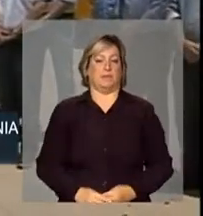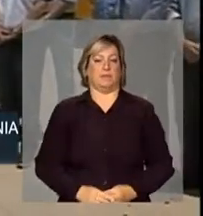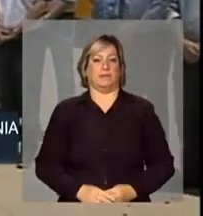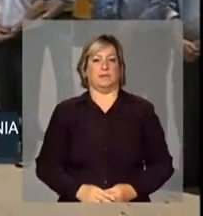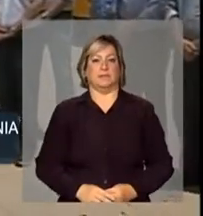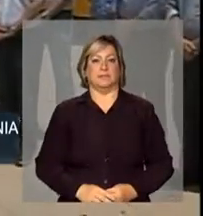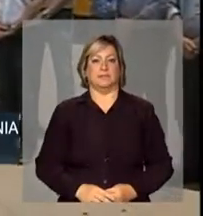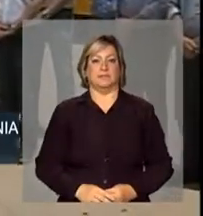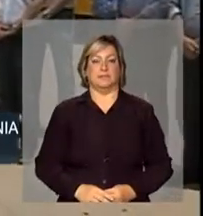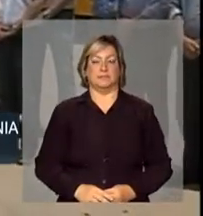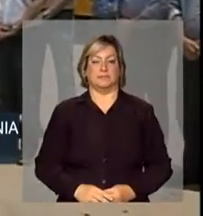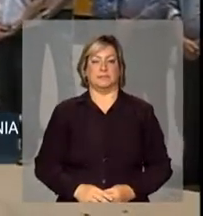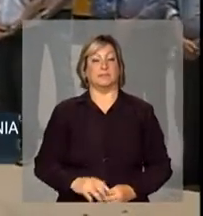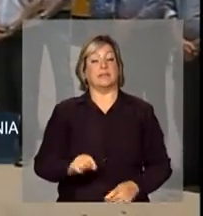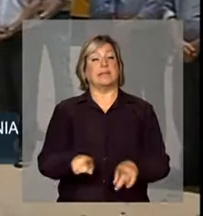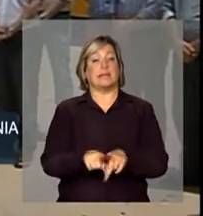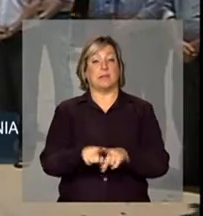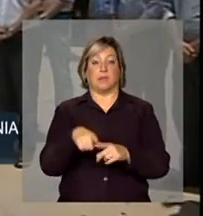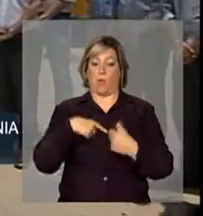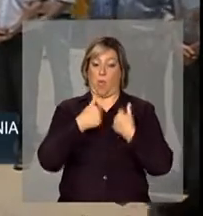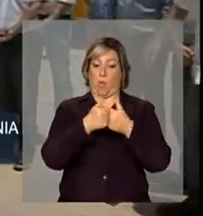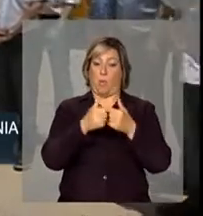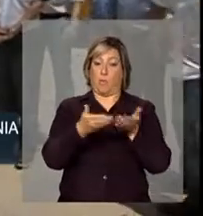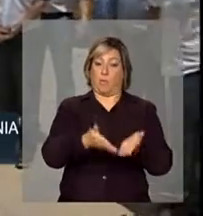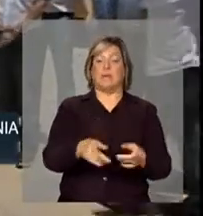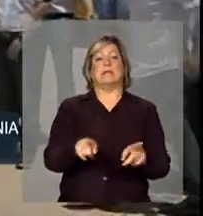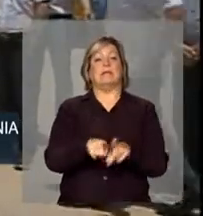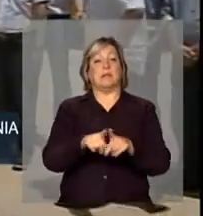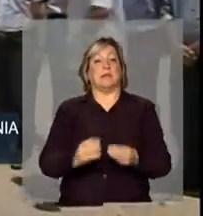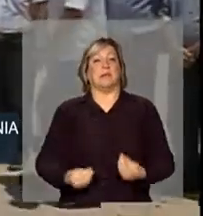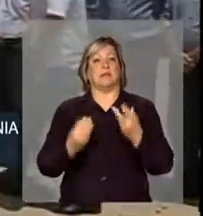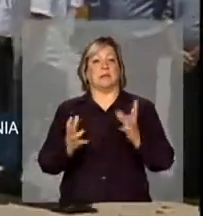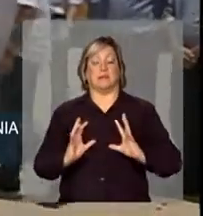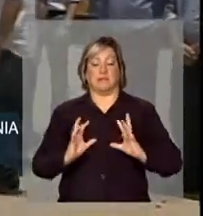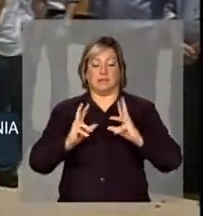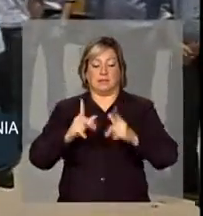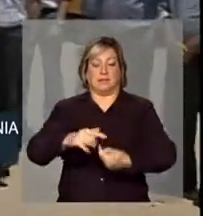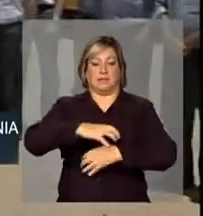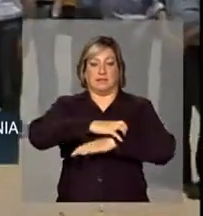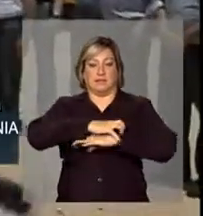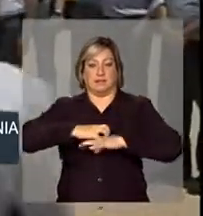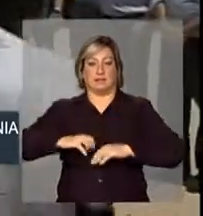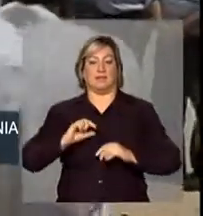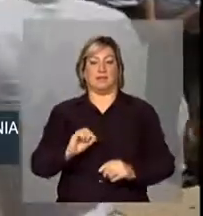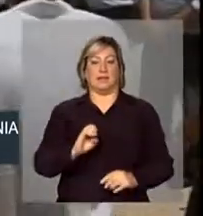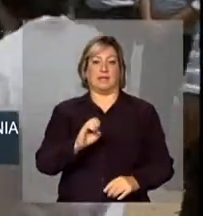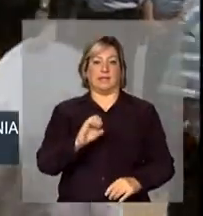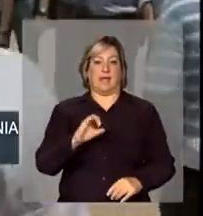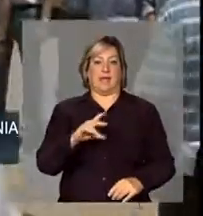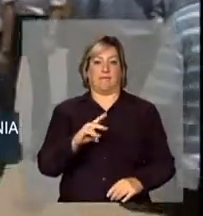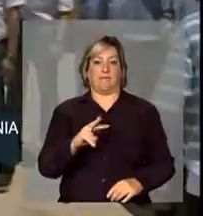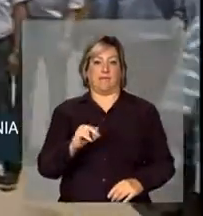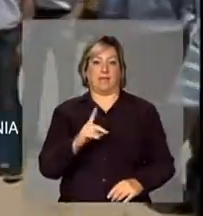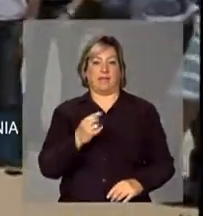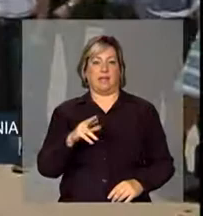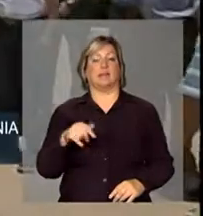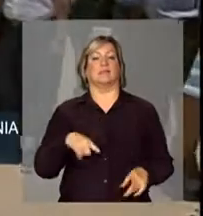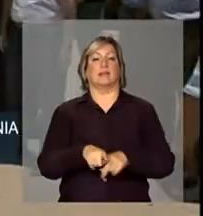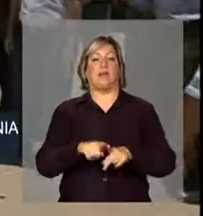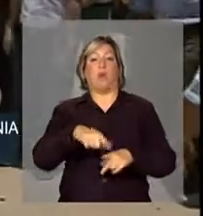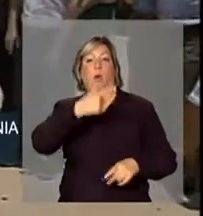pernambucanos além dos ônibus também serão entregues retroescavadeiras a outros 22